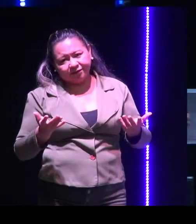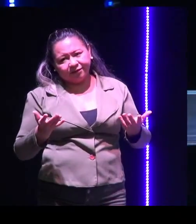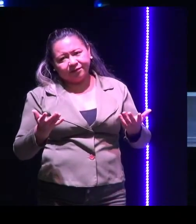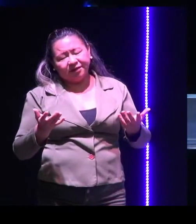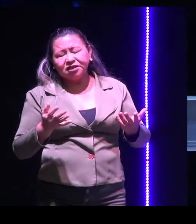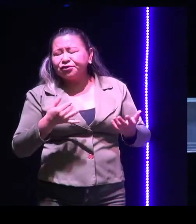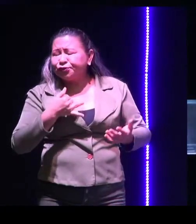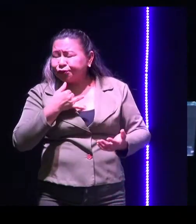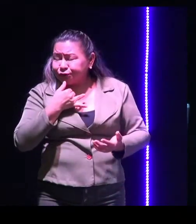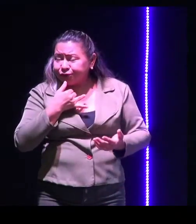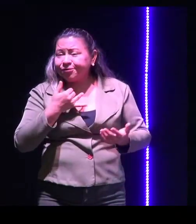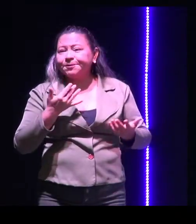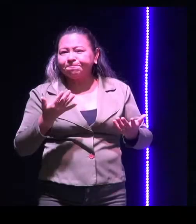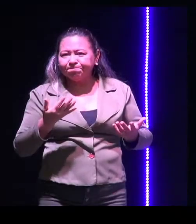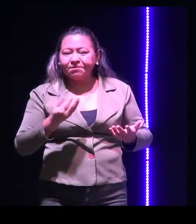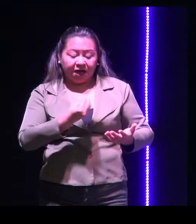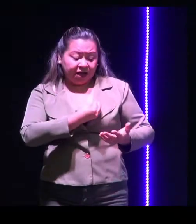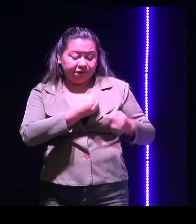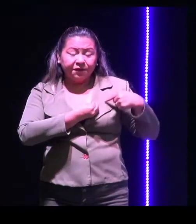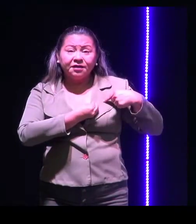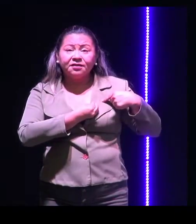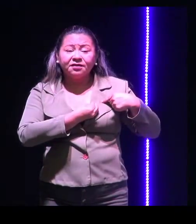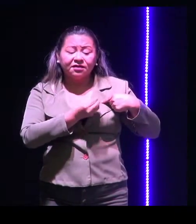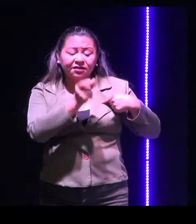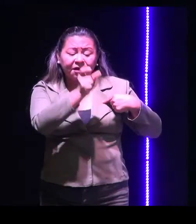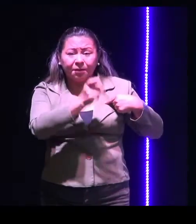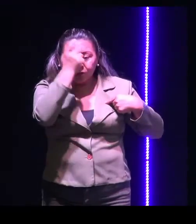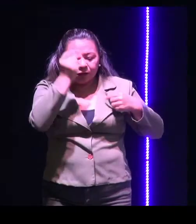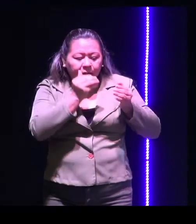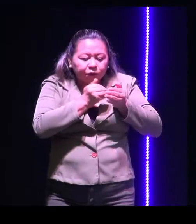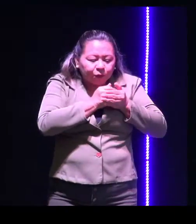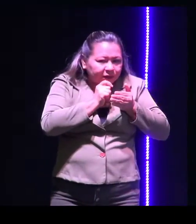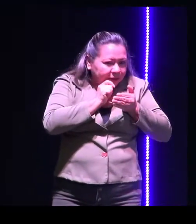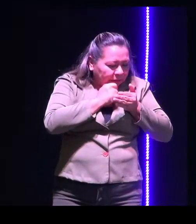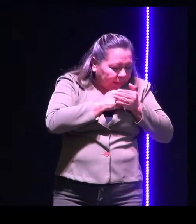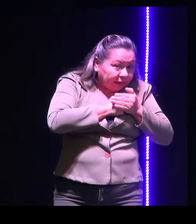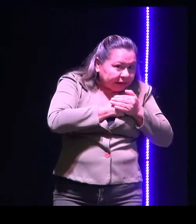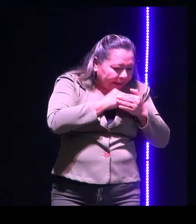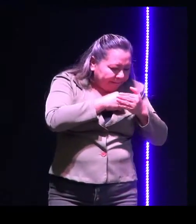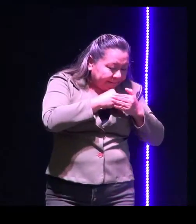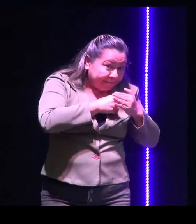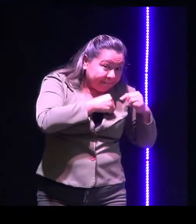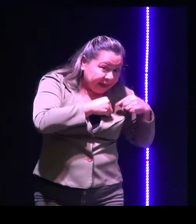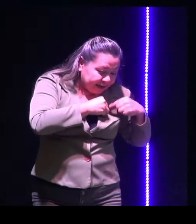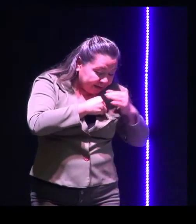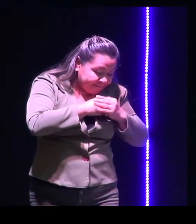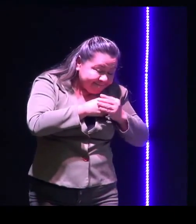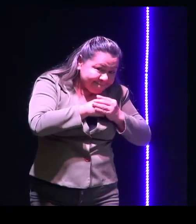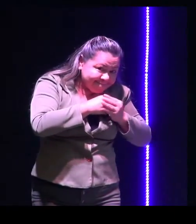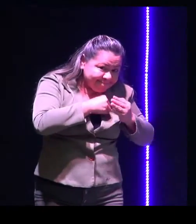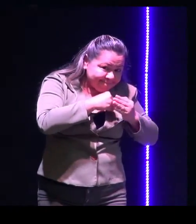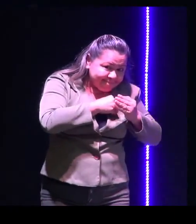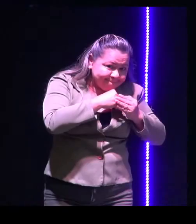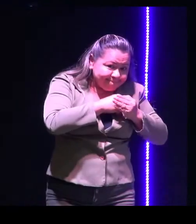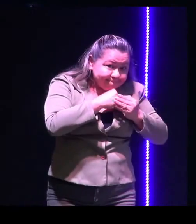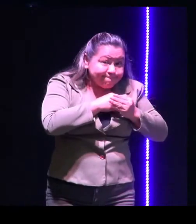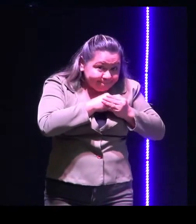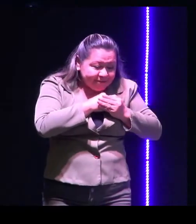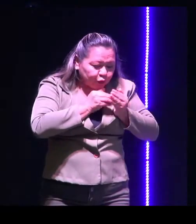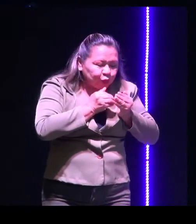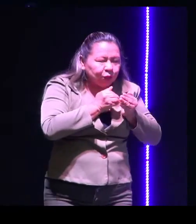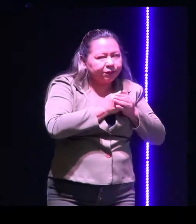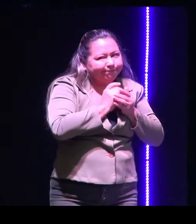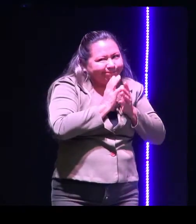Querido, é triste a vida de alguém que está escondendo, de alguém que está com seus